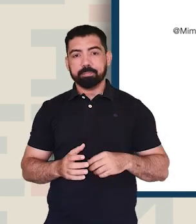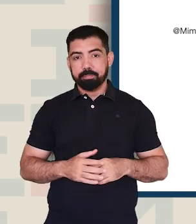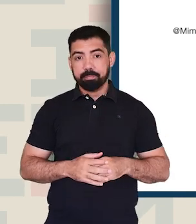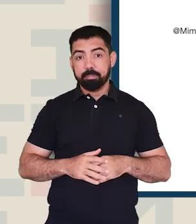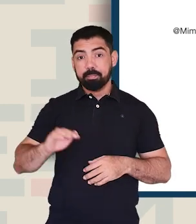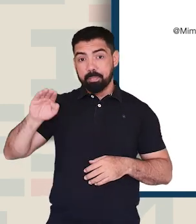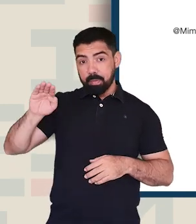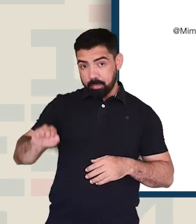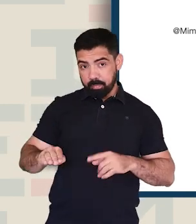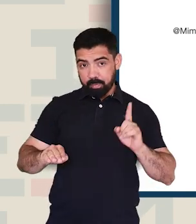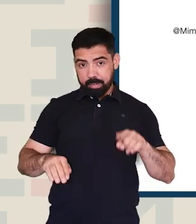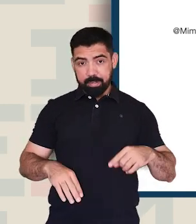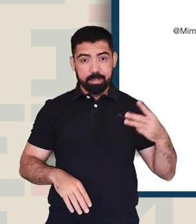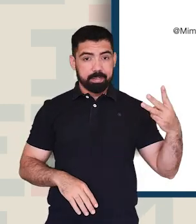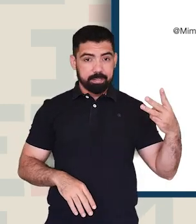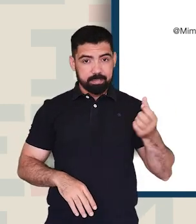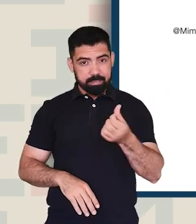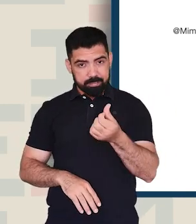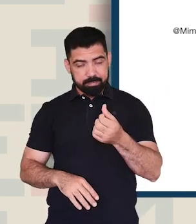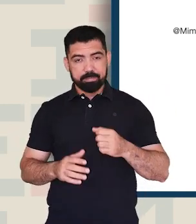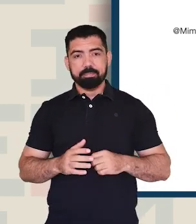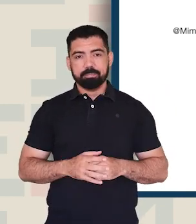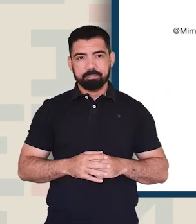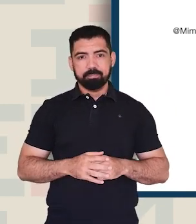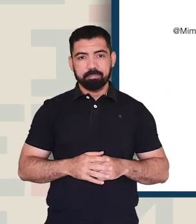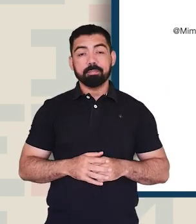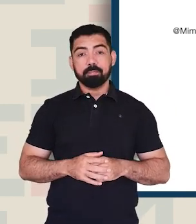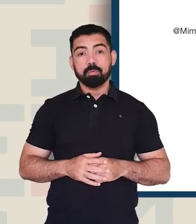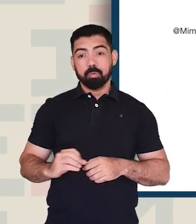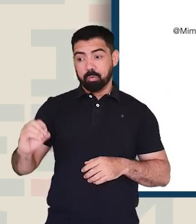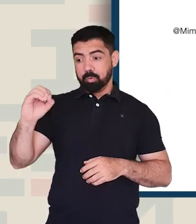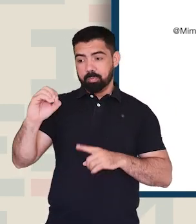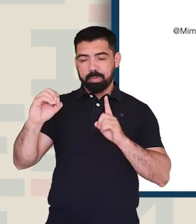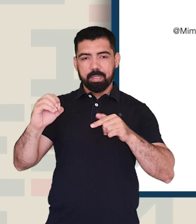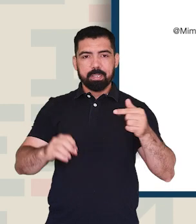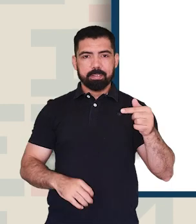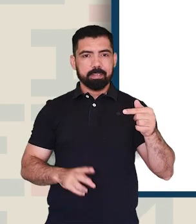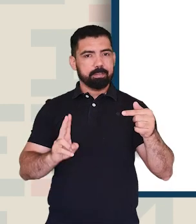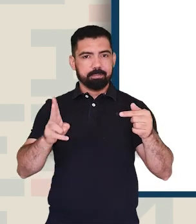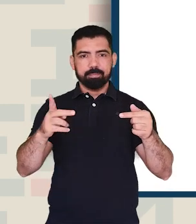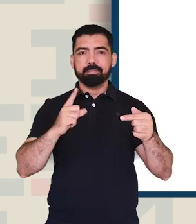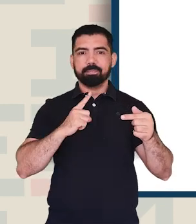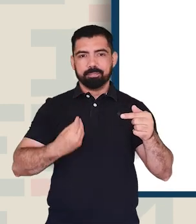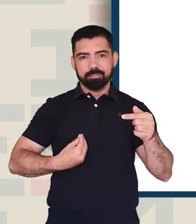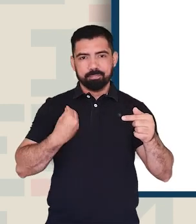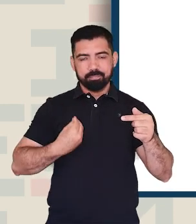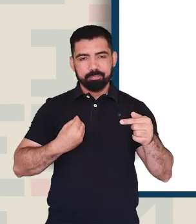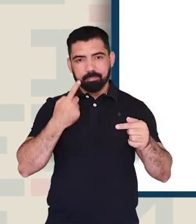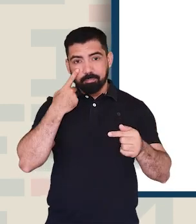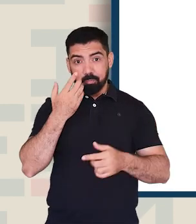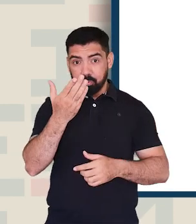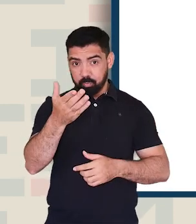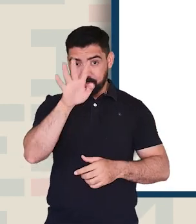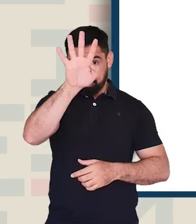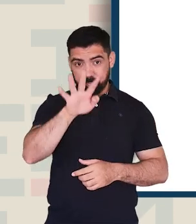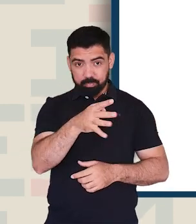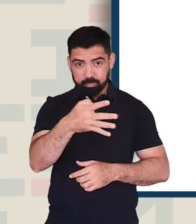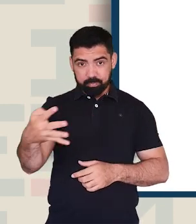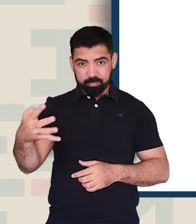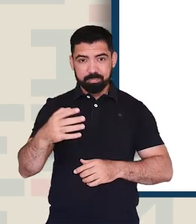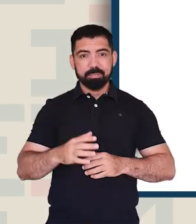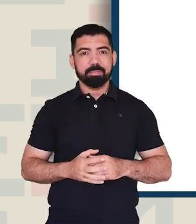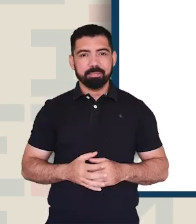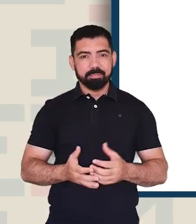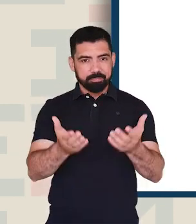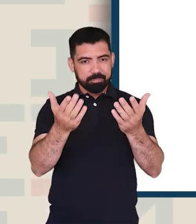segundo, no terceiro e no sexto, e o diminuto no sétimo. Então, você dá uma olhadinha aí, pode